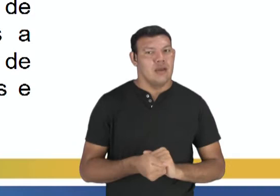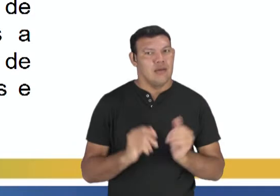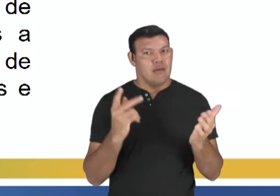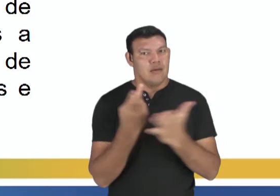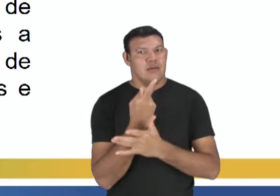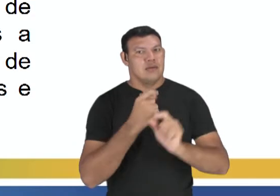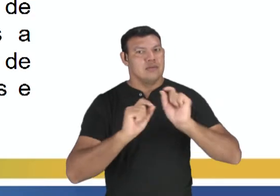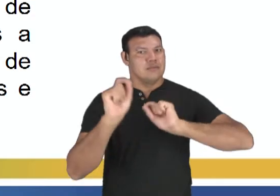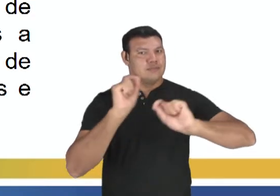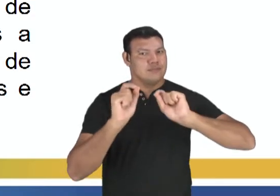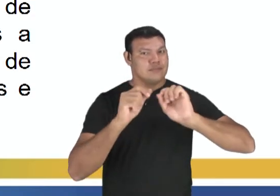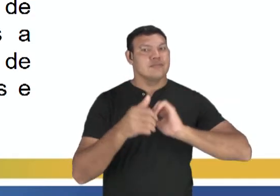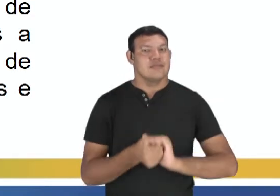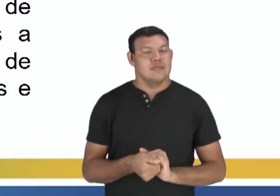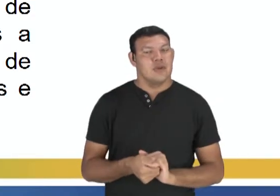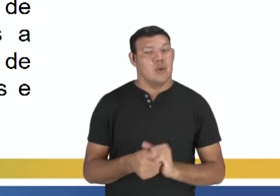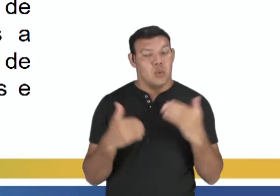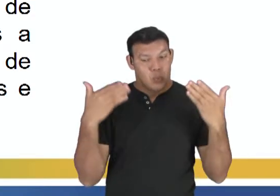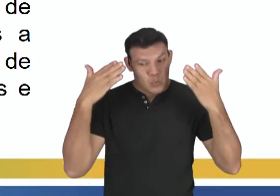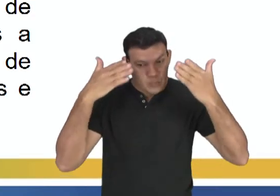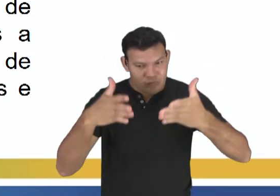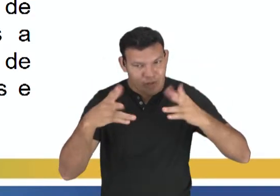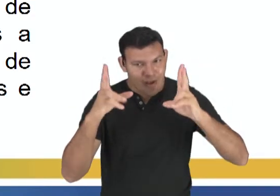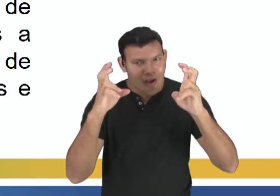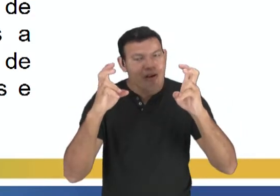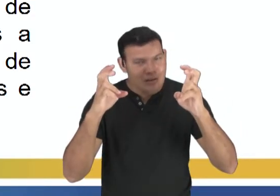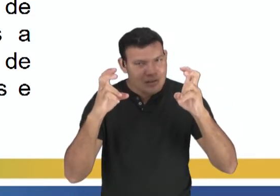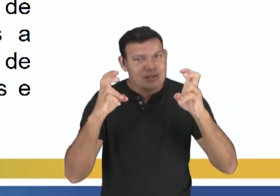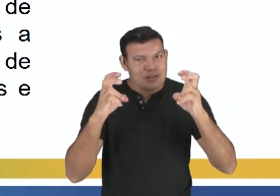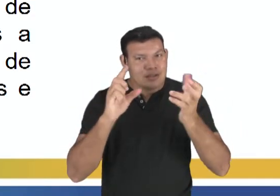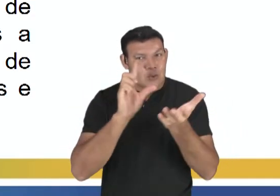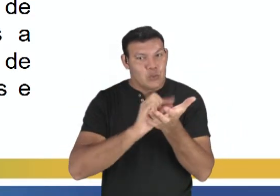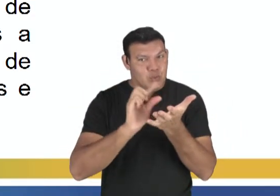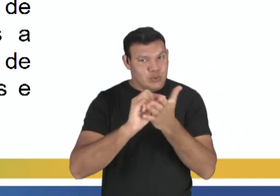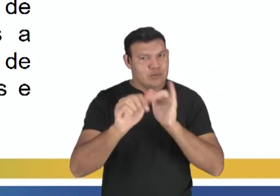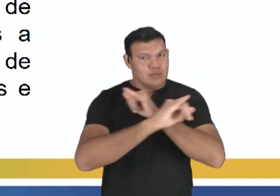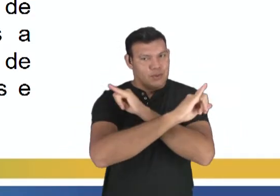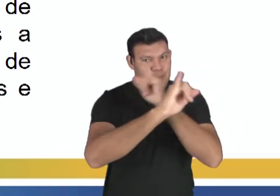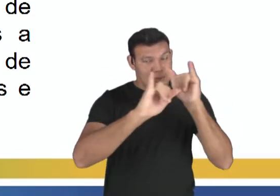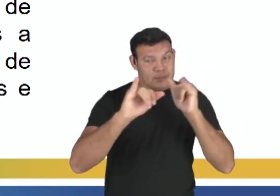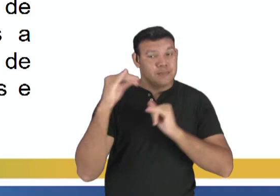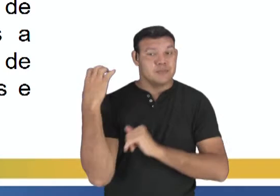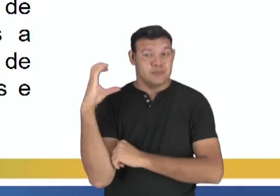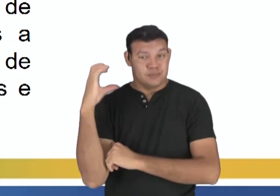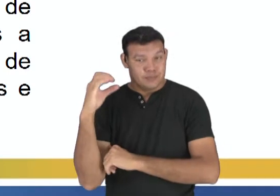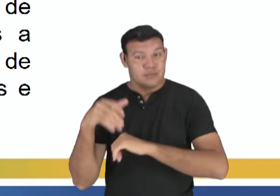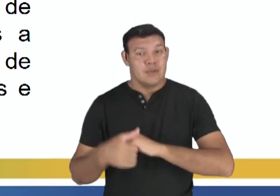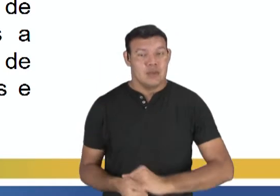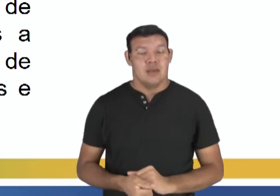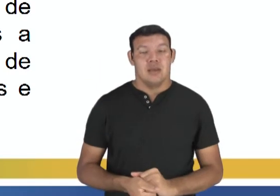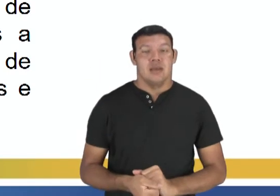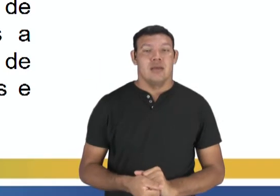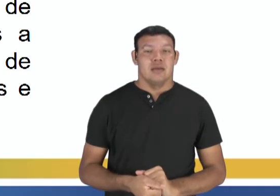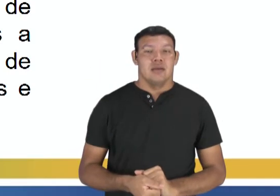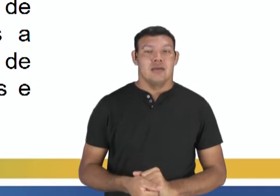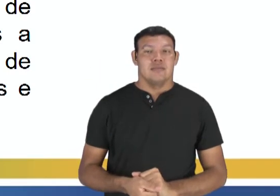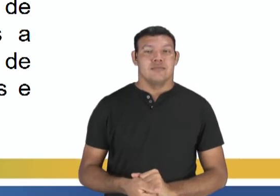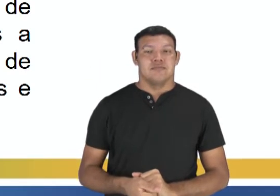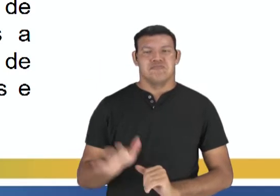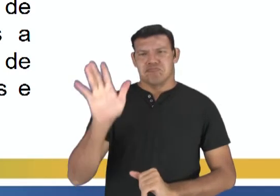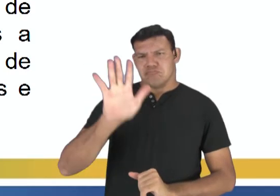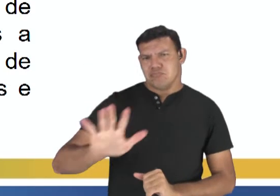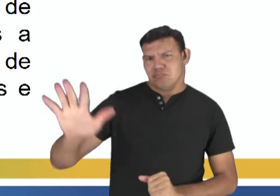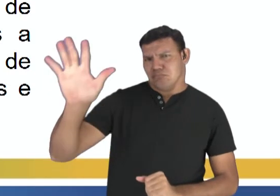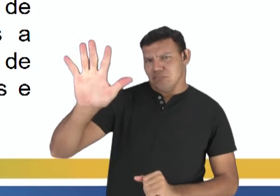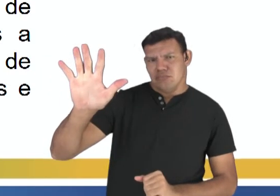Ele trouxe uma situação do artigo de divulgação científica, uma situação